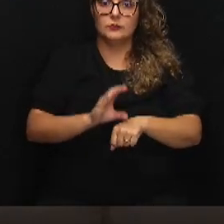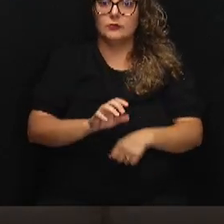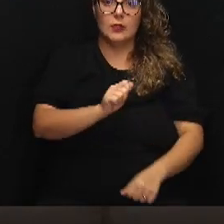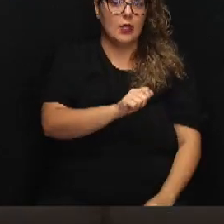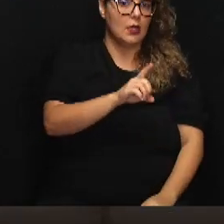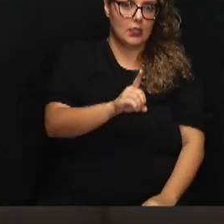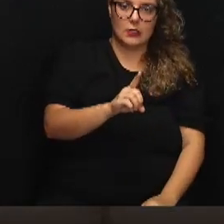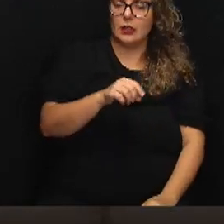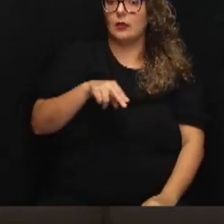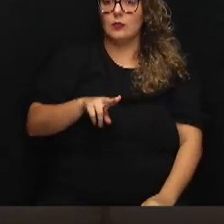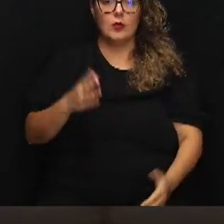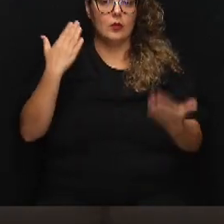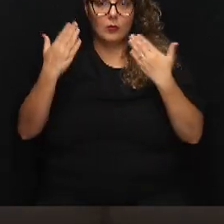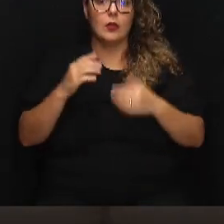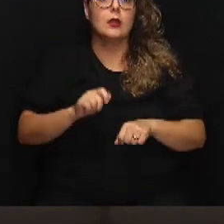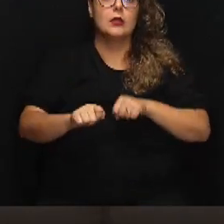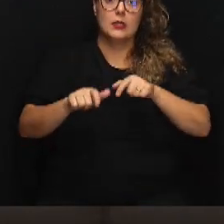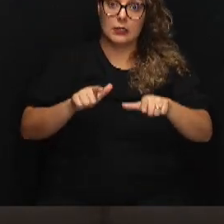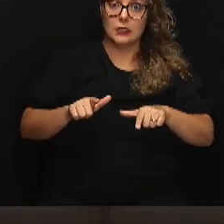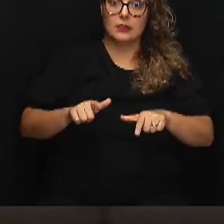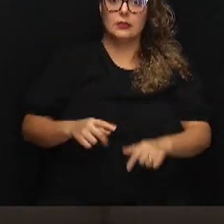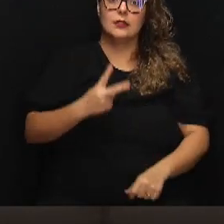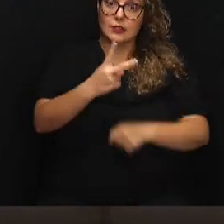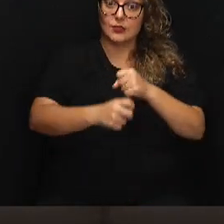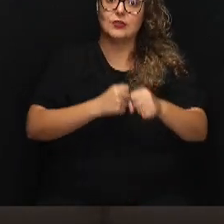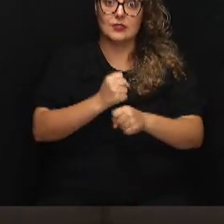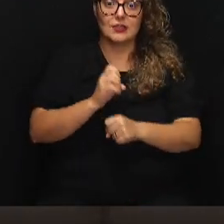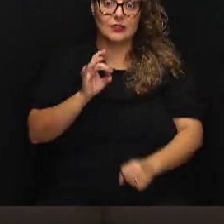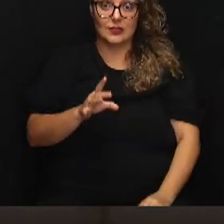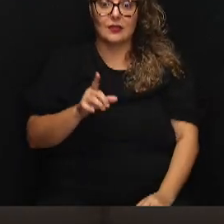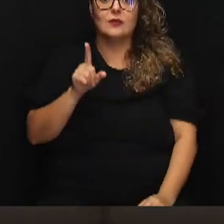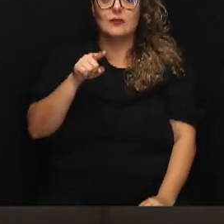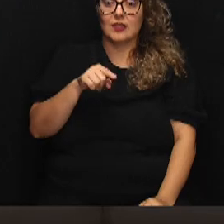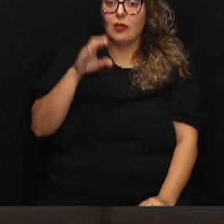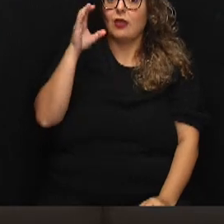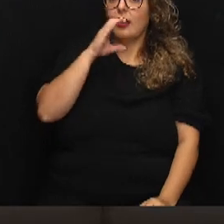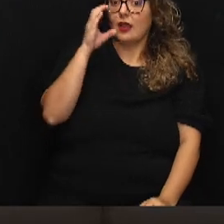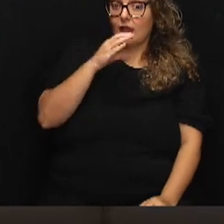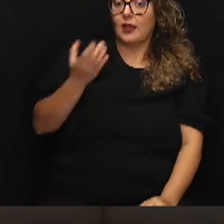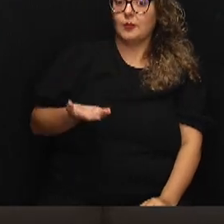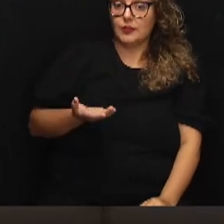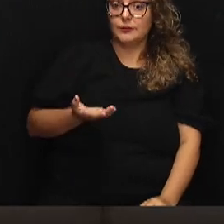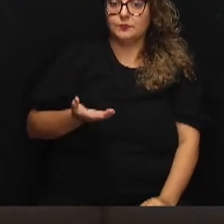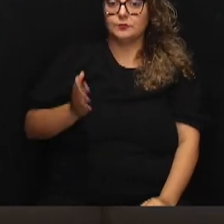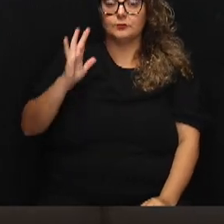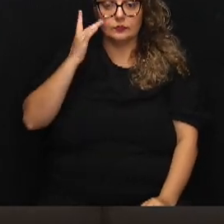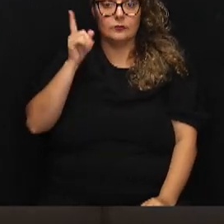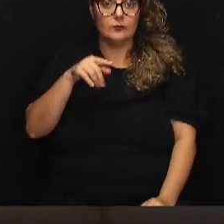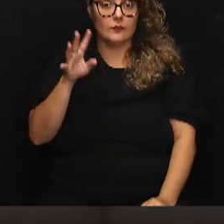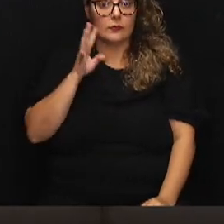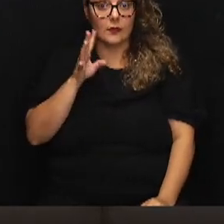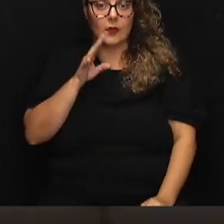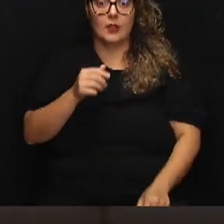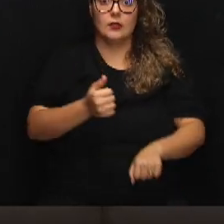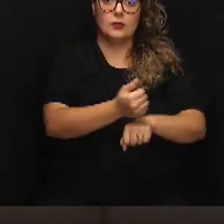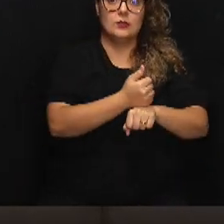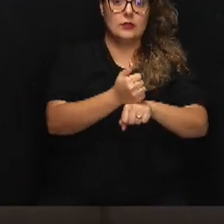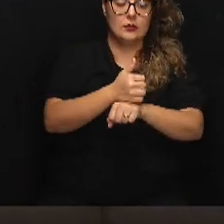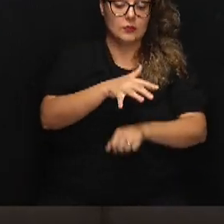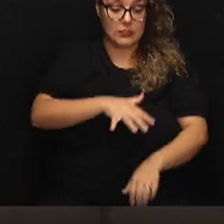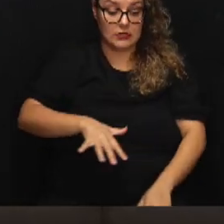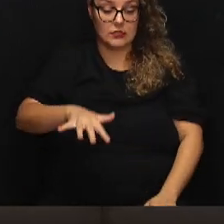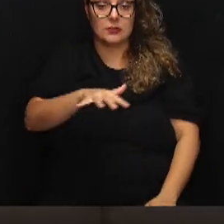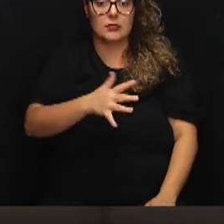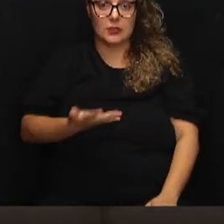na psicologia, sai graduado. E ele é de 2 anos só, então ele é bem rápido, né? Eu acho que é bem legal para os profissionais que são dessa